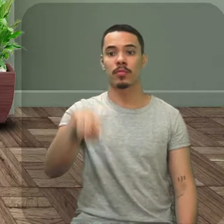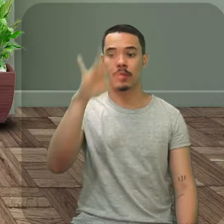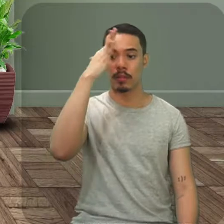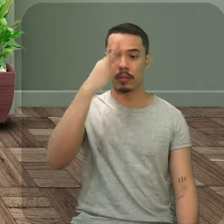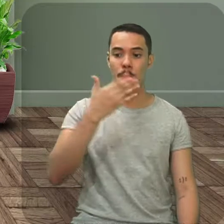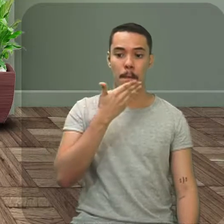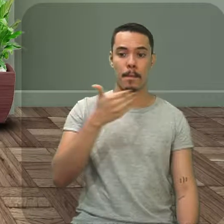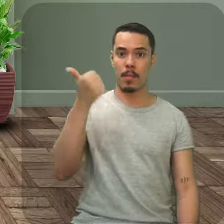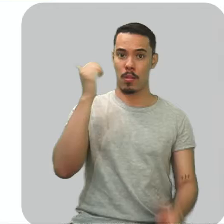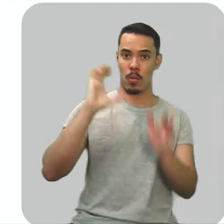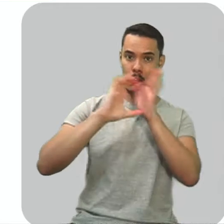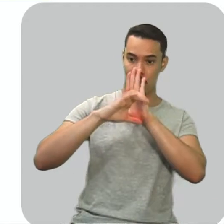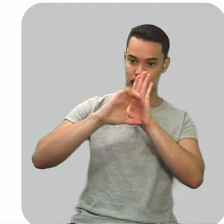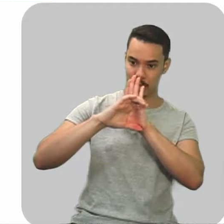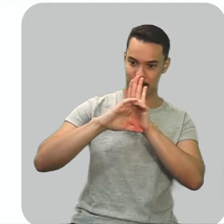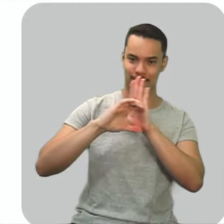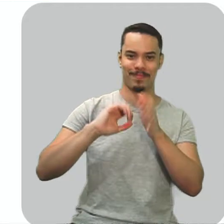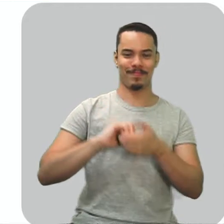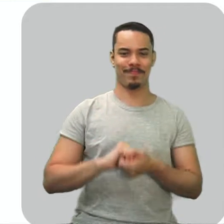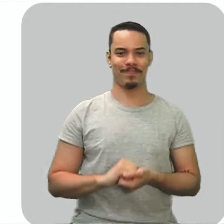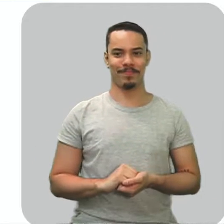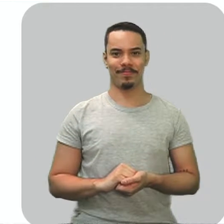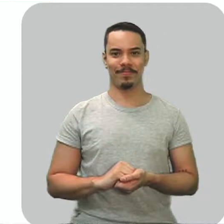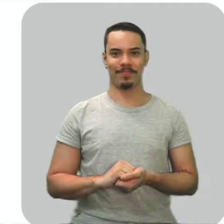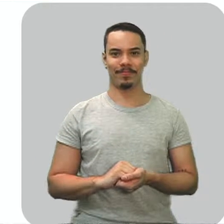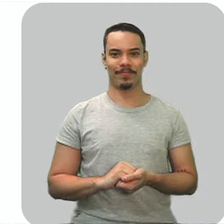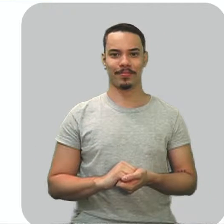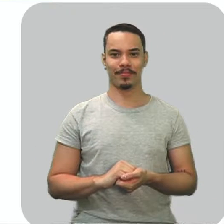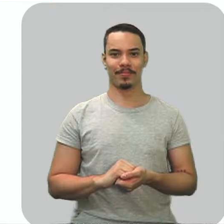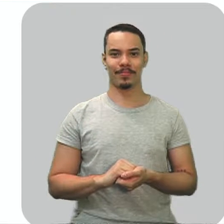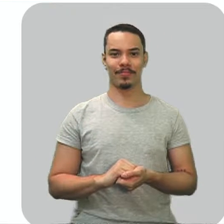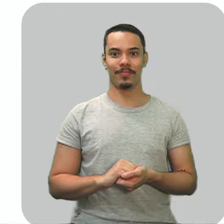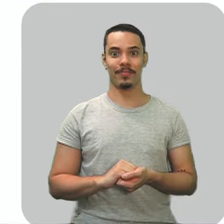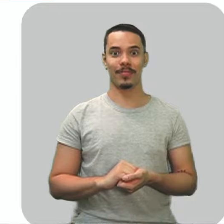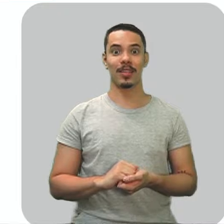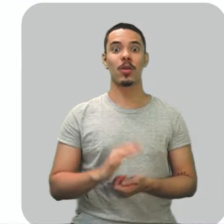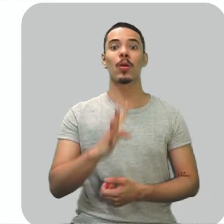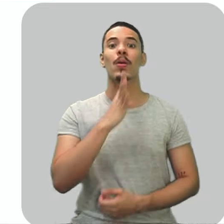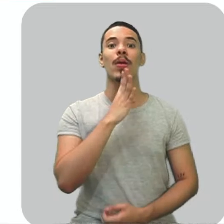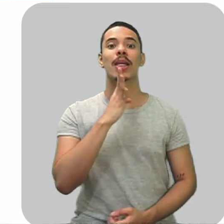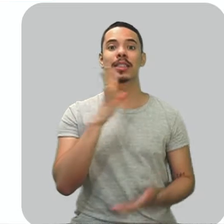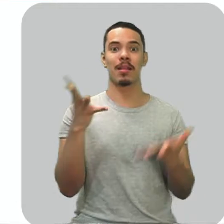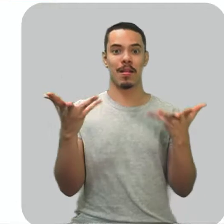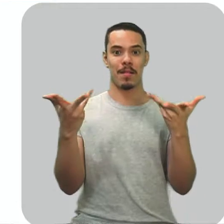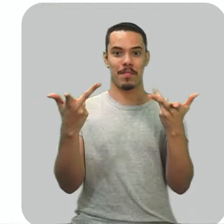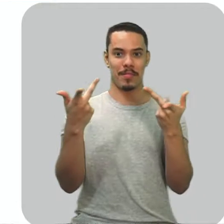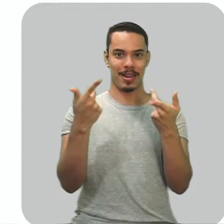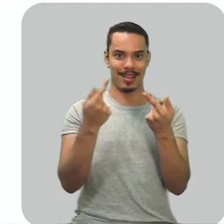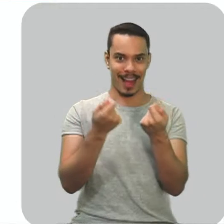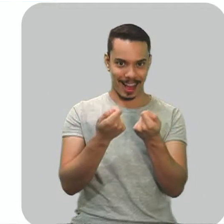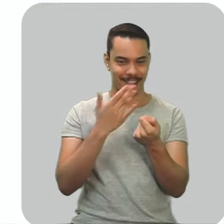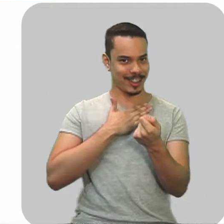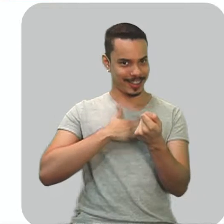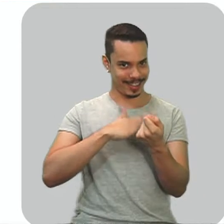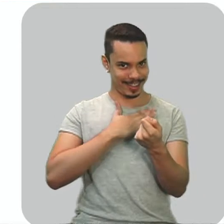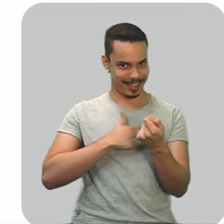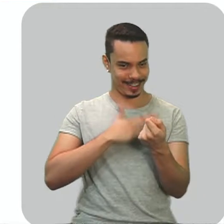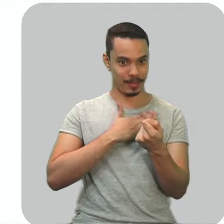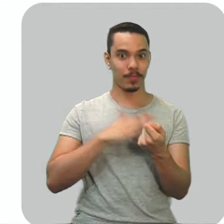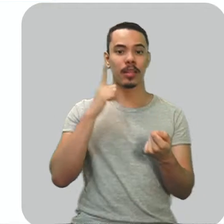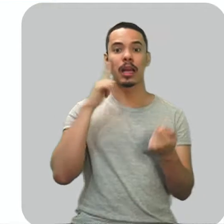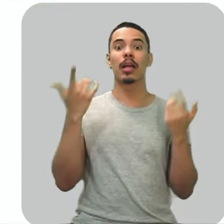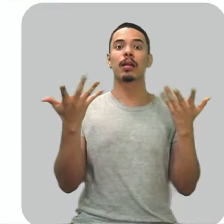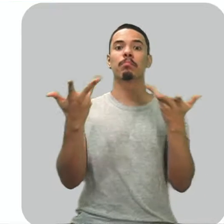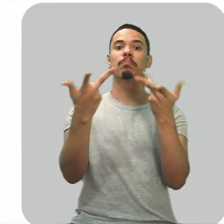melhor o conceito o melhor o primeiro conhecer habilidade Amor eu já tô antecipando tudo